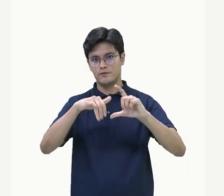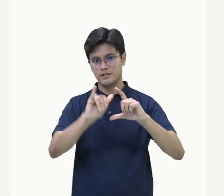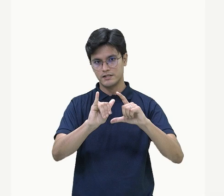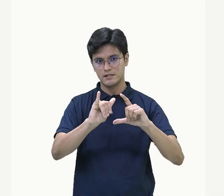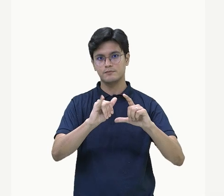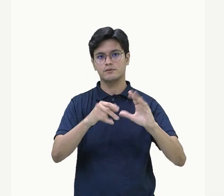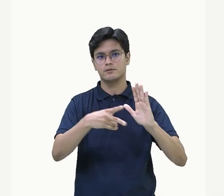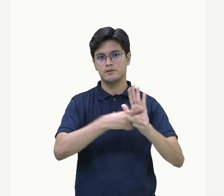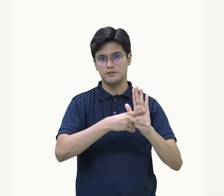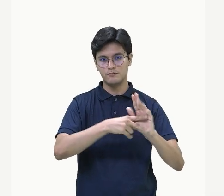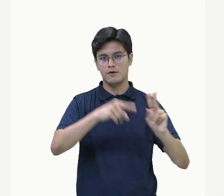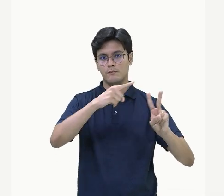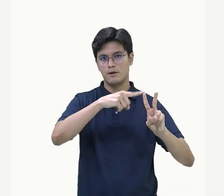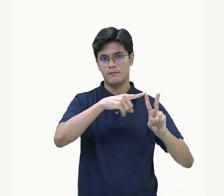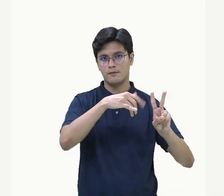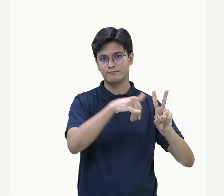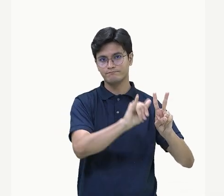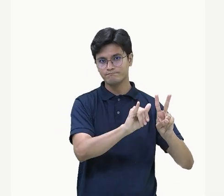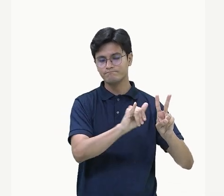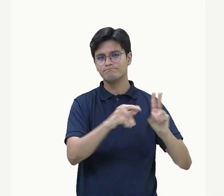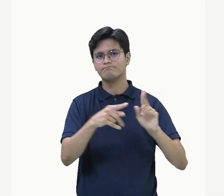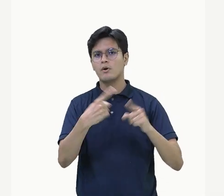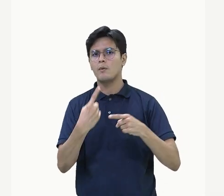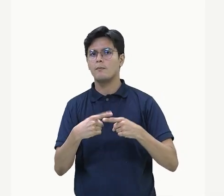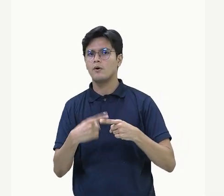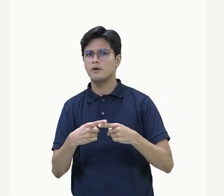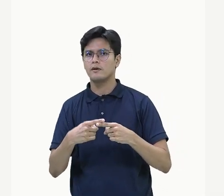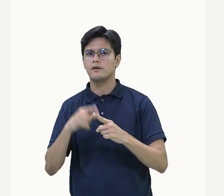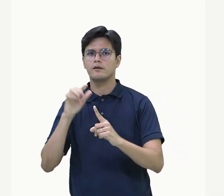y. Por que que a função